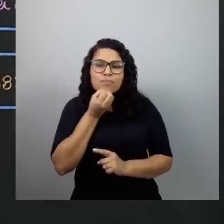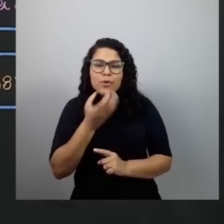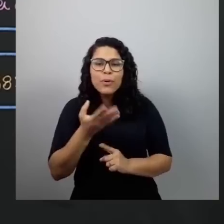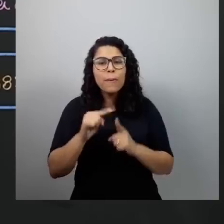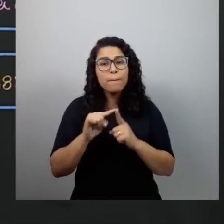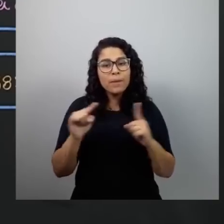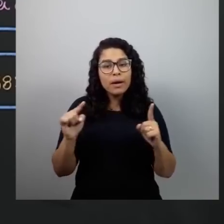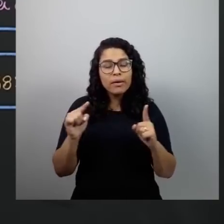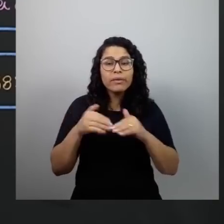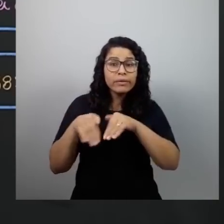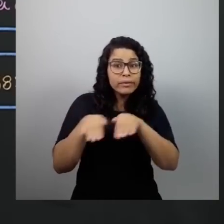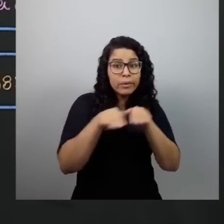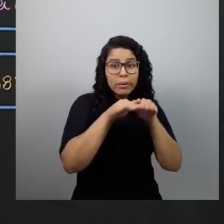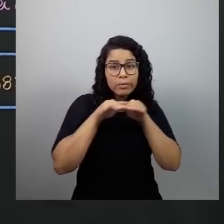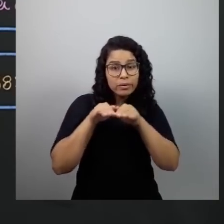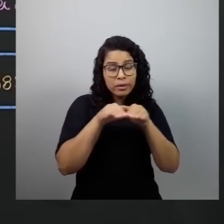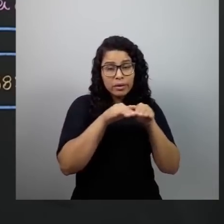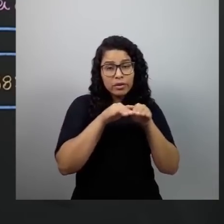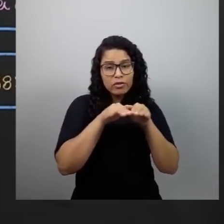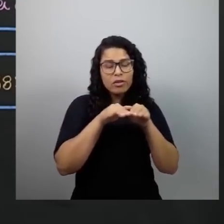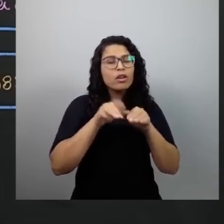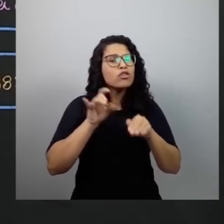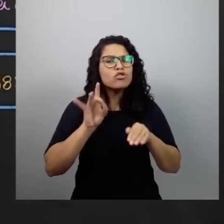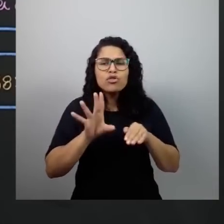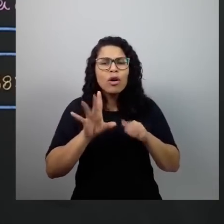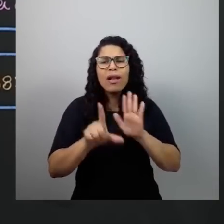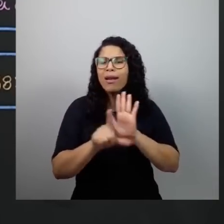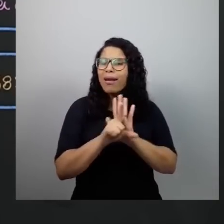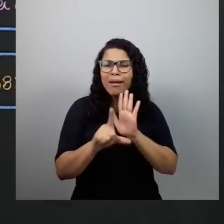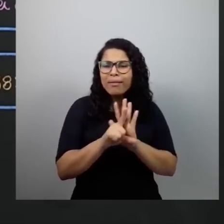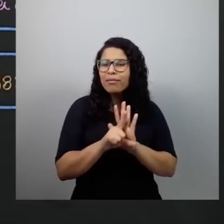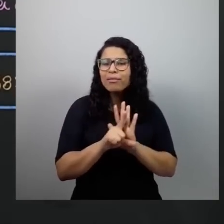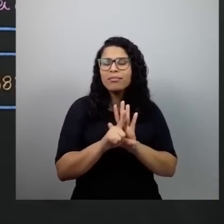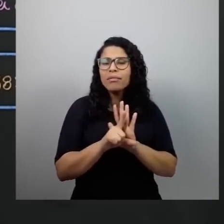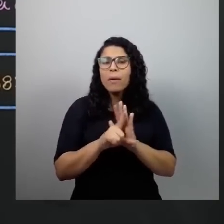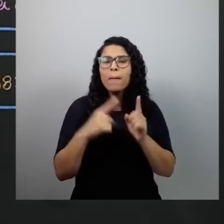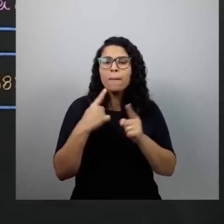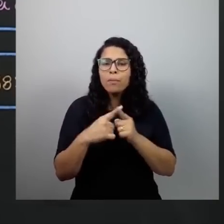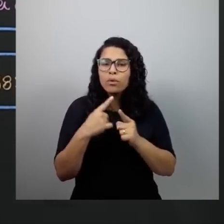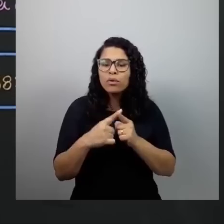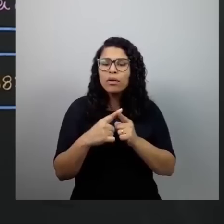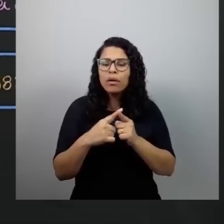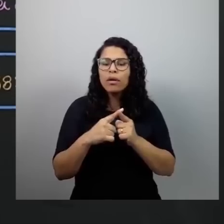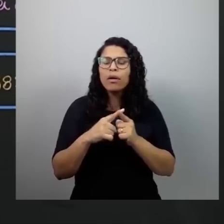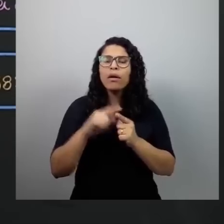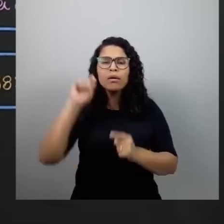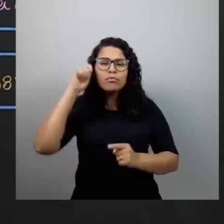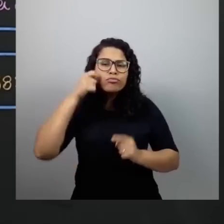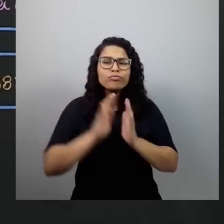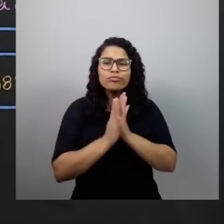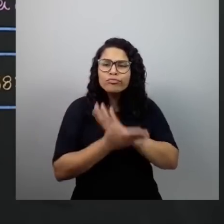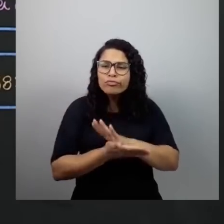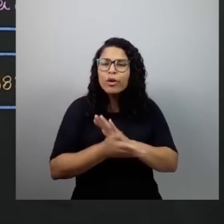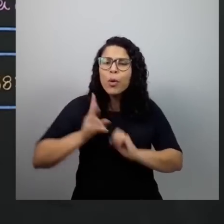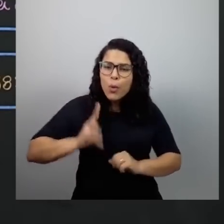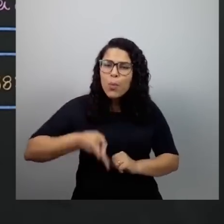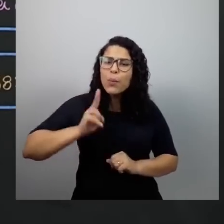lei que surge com a Lei Áurea, ela é muito só na lei mesmo, né? Porque o racismo, infelizmente, continua